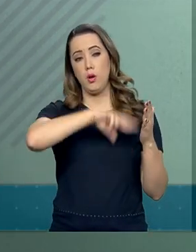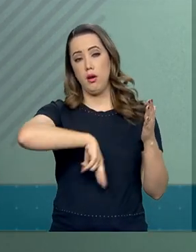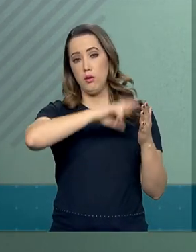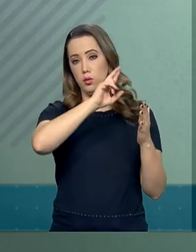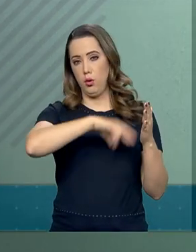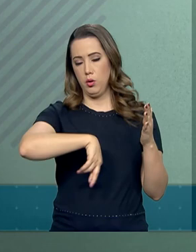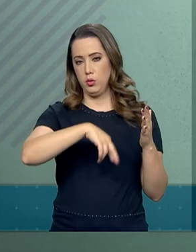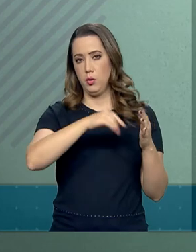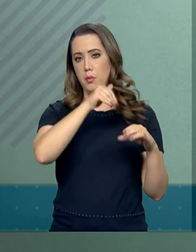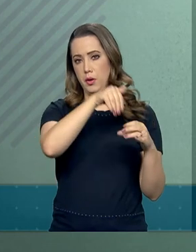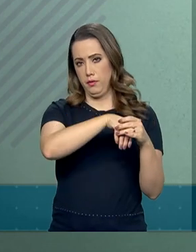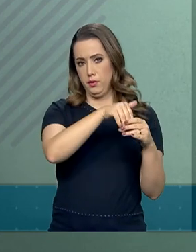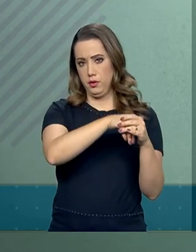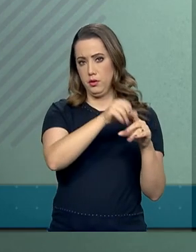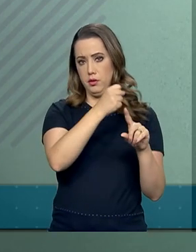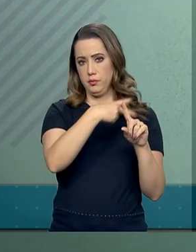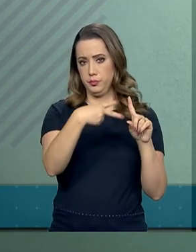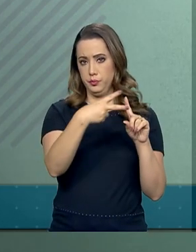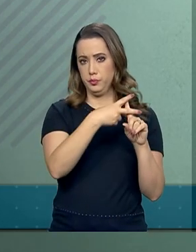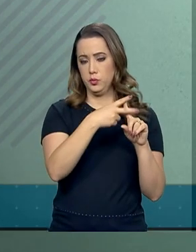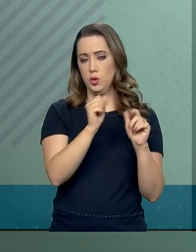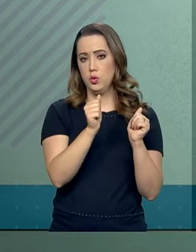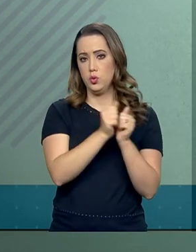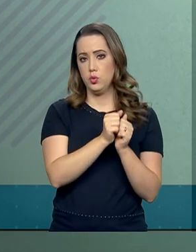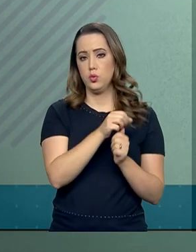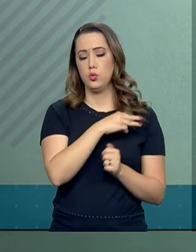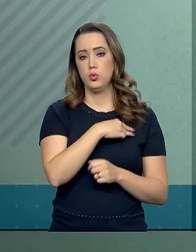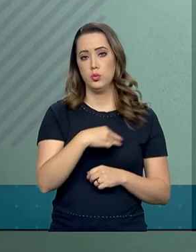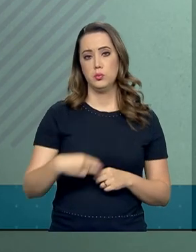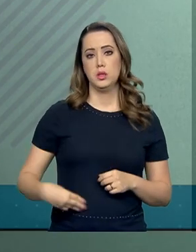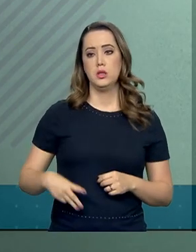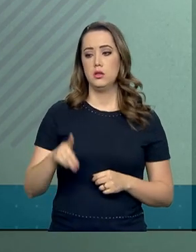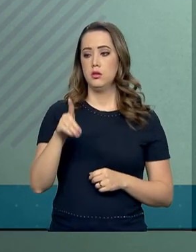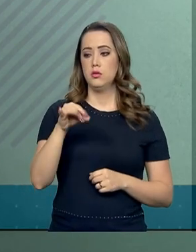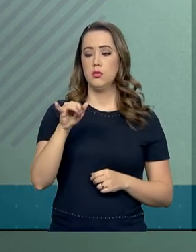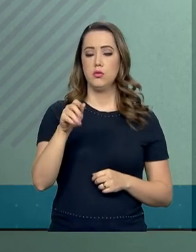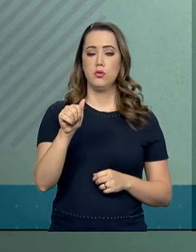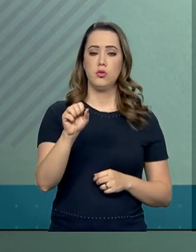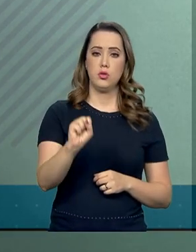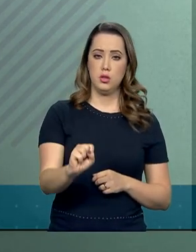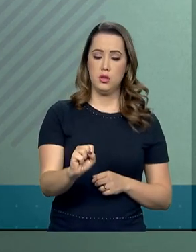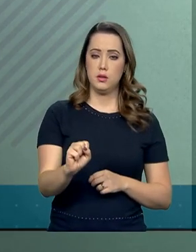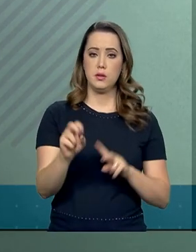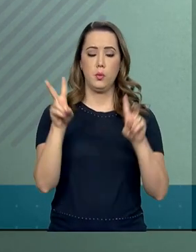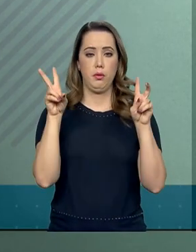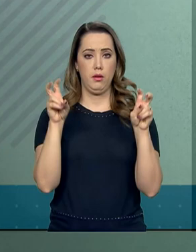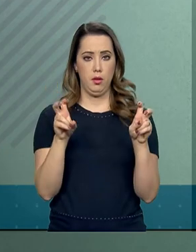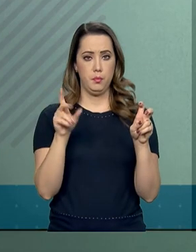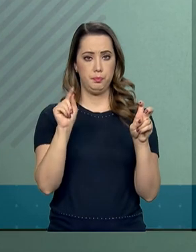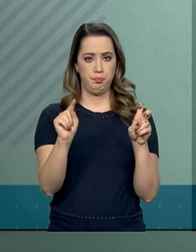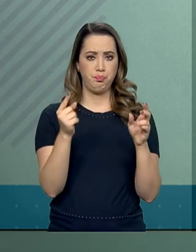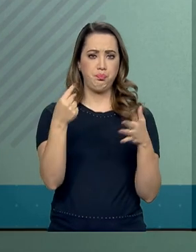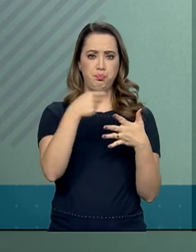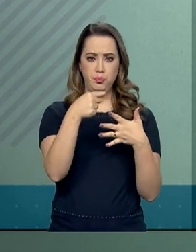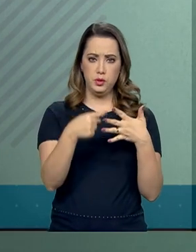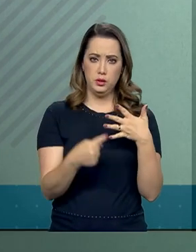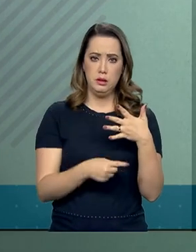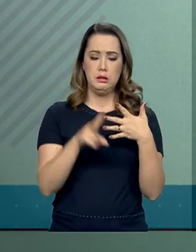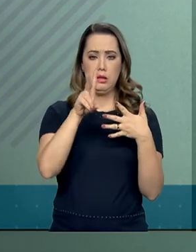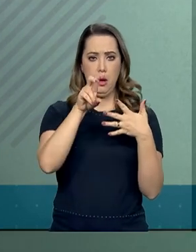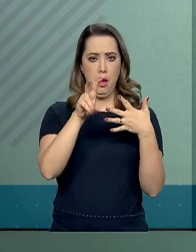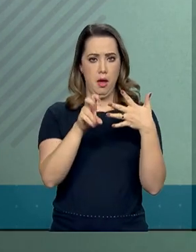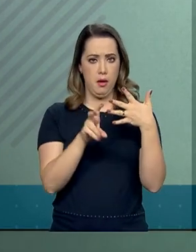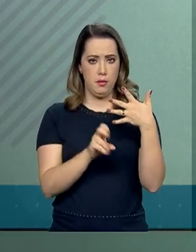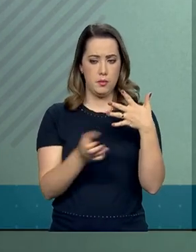da previdência o ministro dias tóffoli é tratar um dentre outros temas da relação